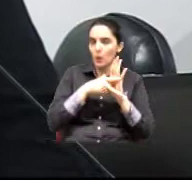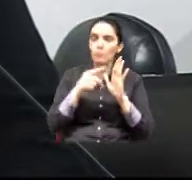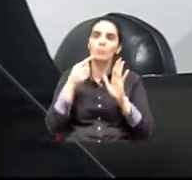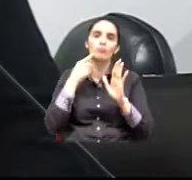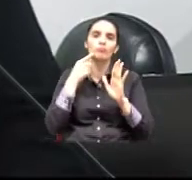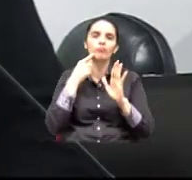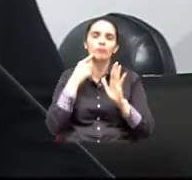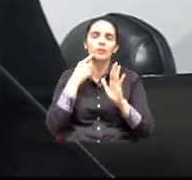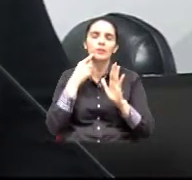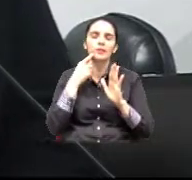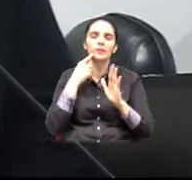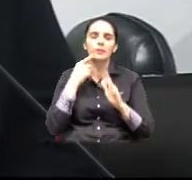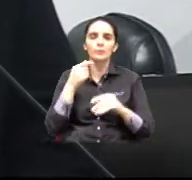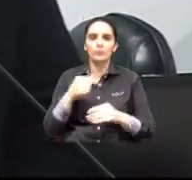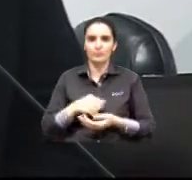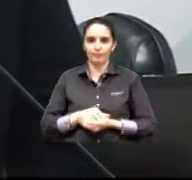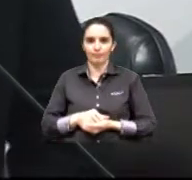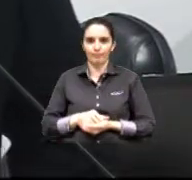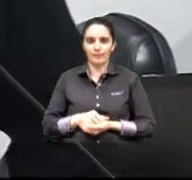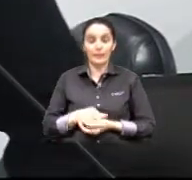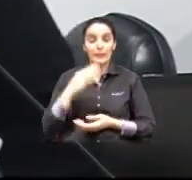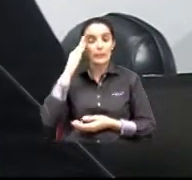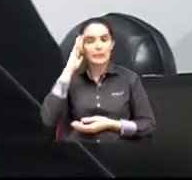da necessidade das pessoas.